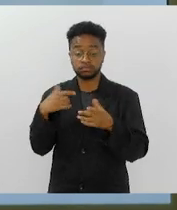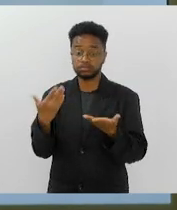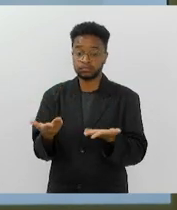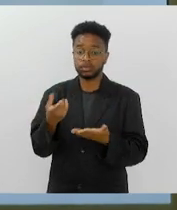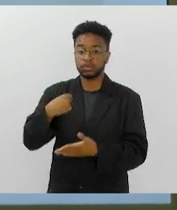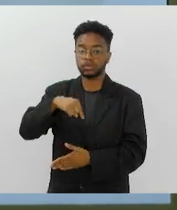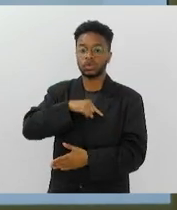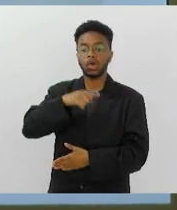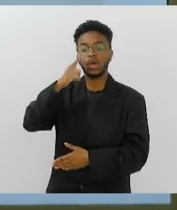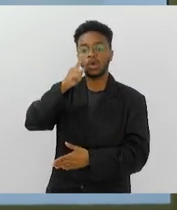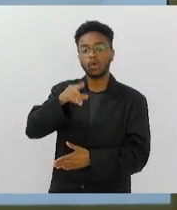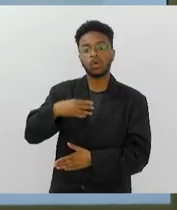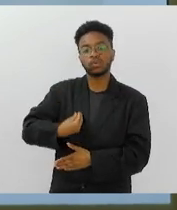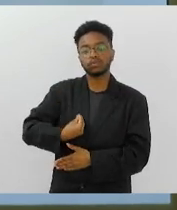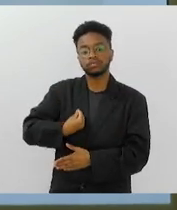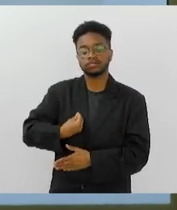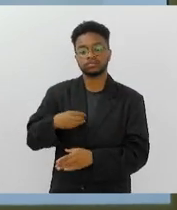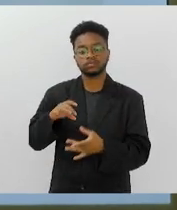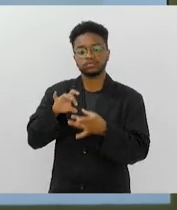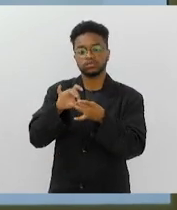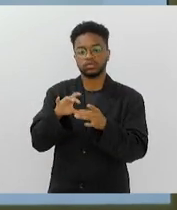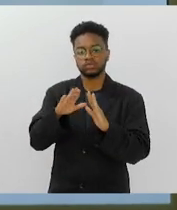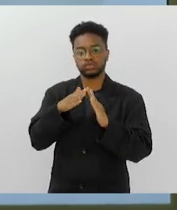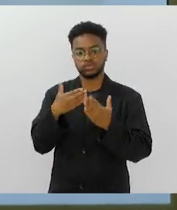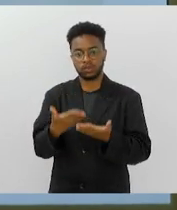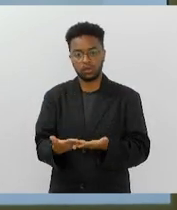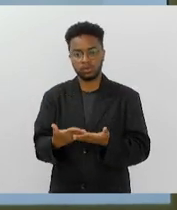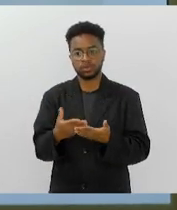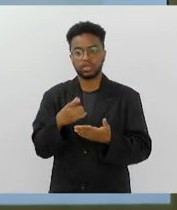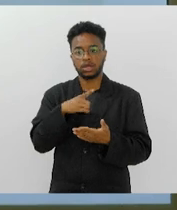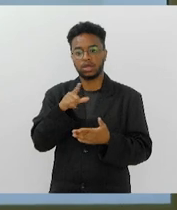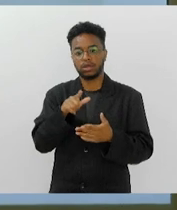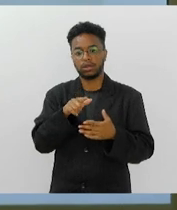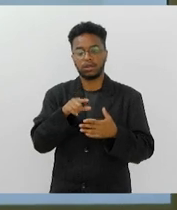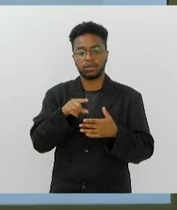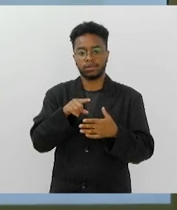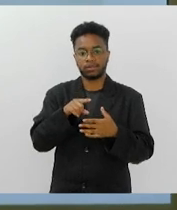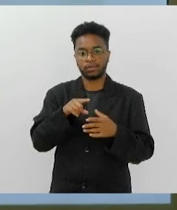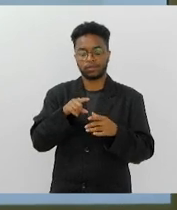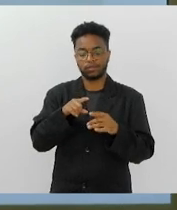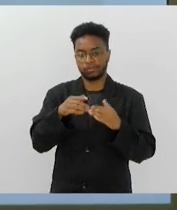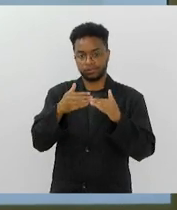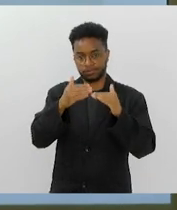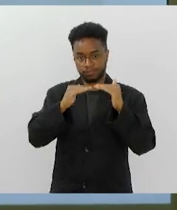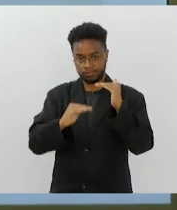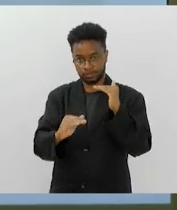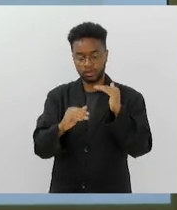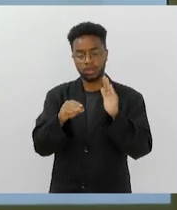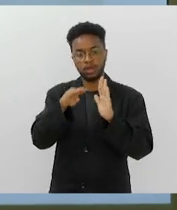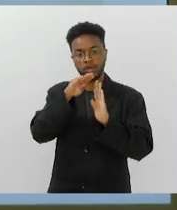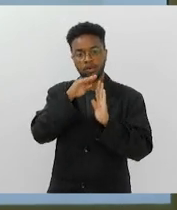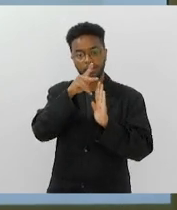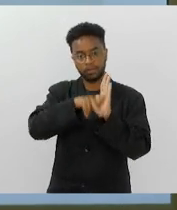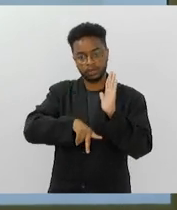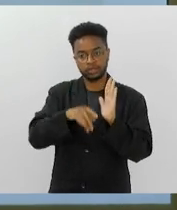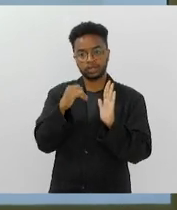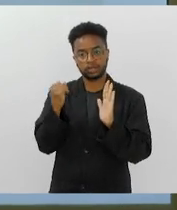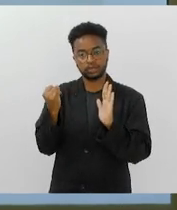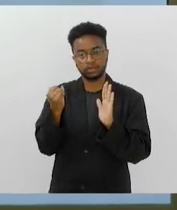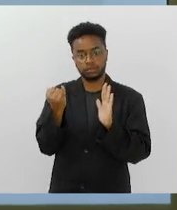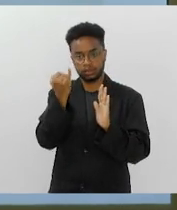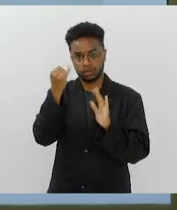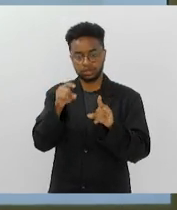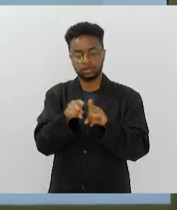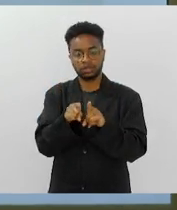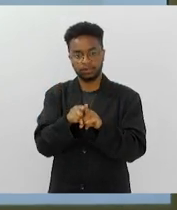estar presente nas escolas. Um outro projeto muito legal que a gente implementou e que tem gerado assim, um sentimento de segurança para os